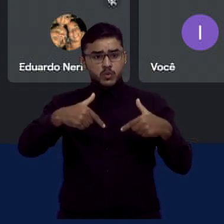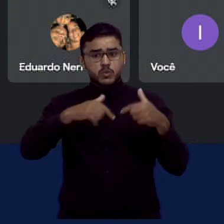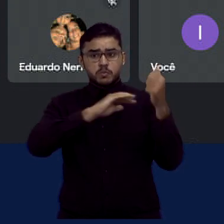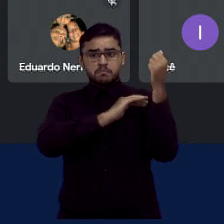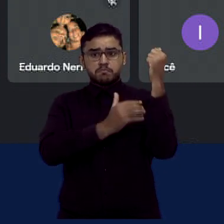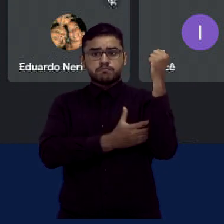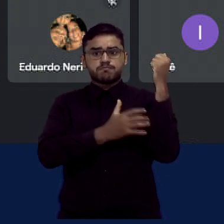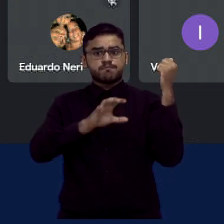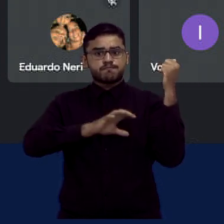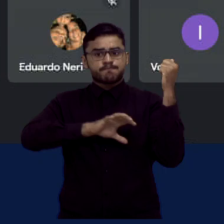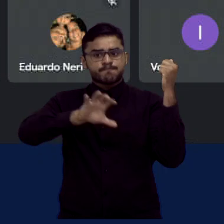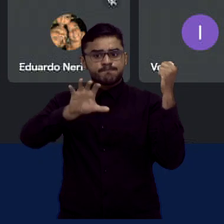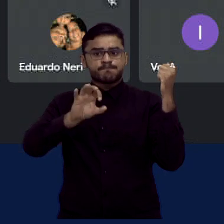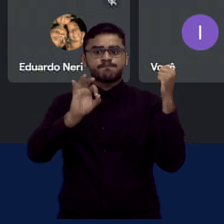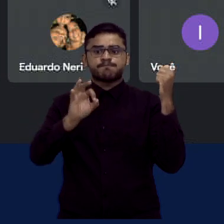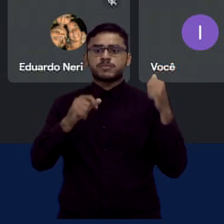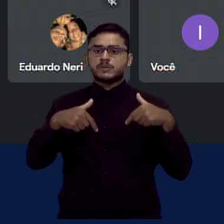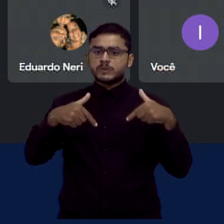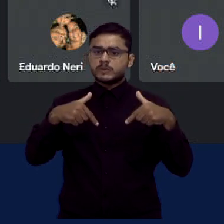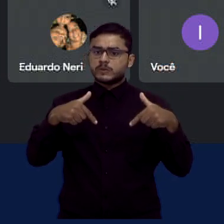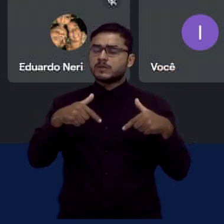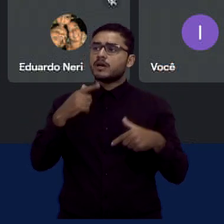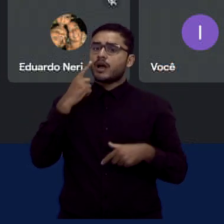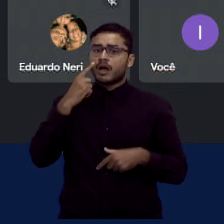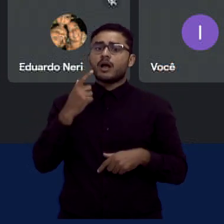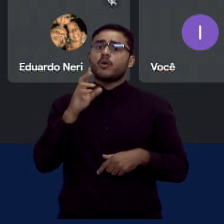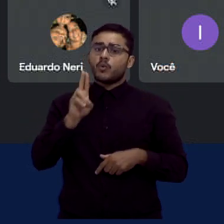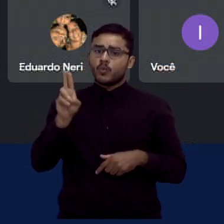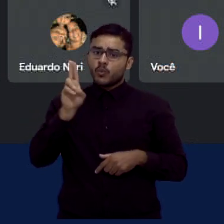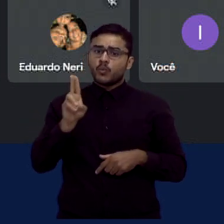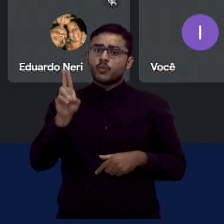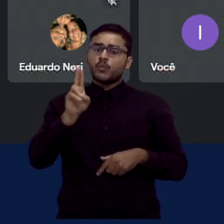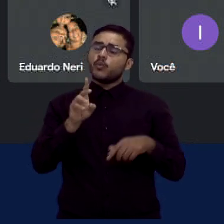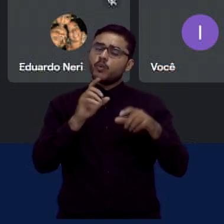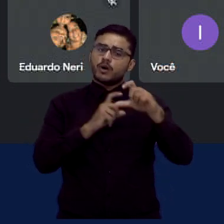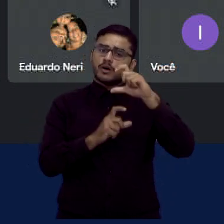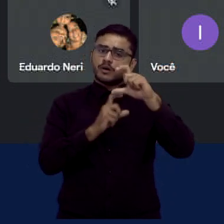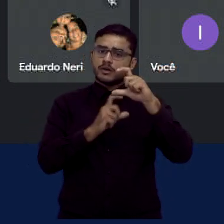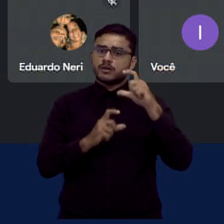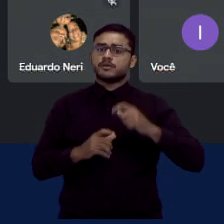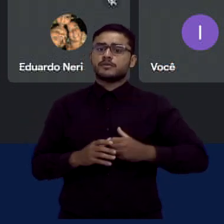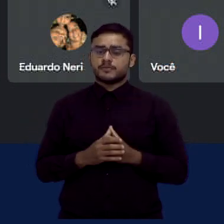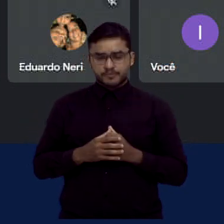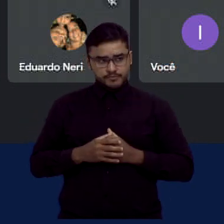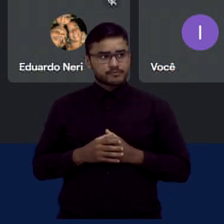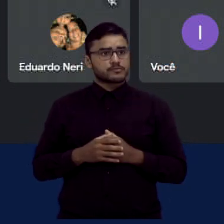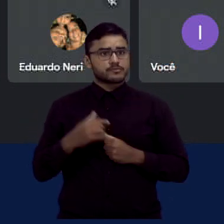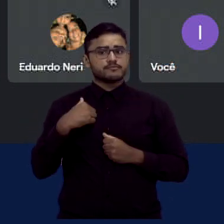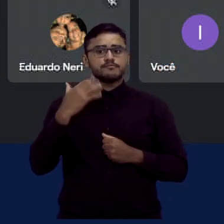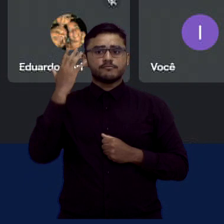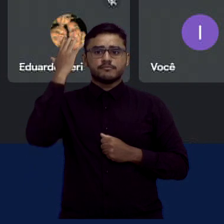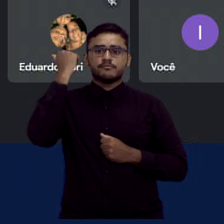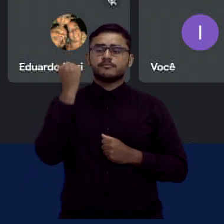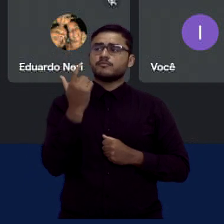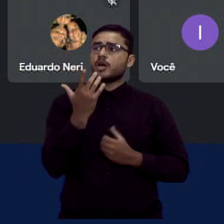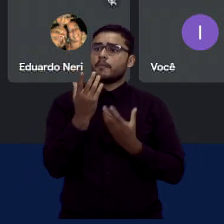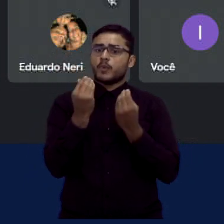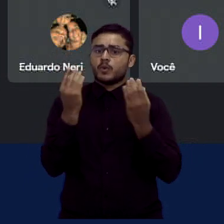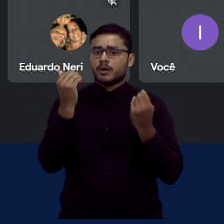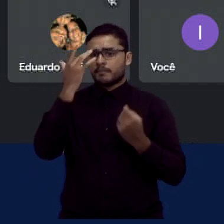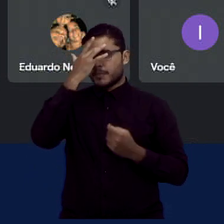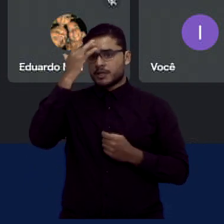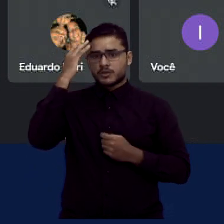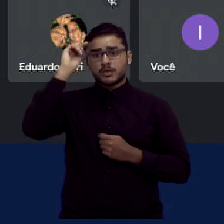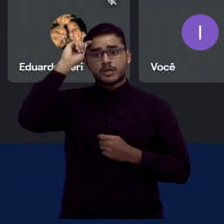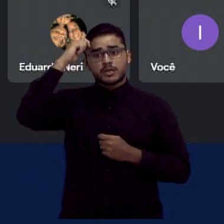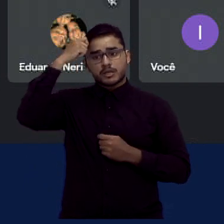se utilizaram do quadrinho como linguagem. Hoje em dia, eu vejo o crescimento de muitos autores negros de